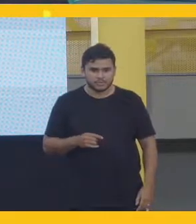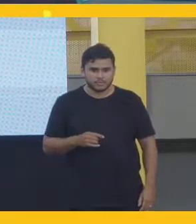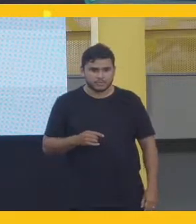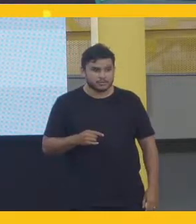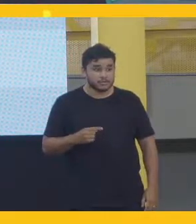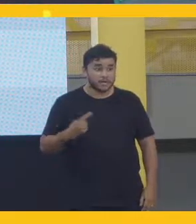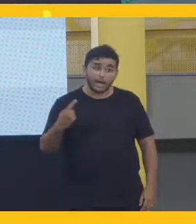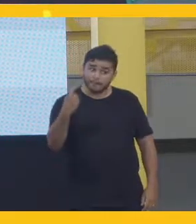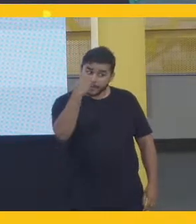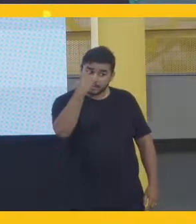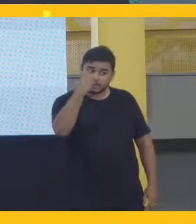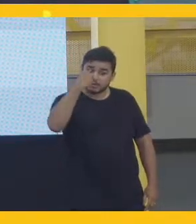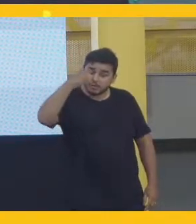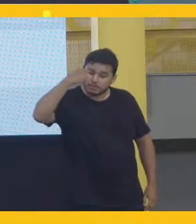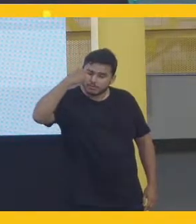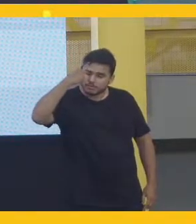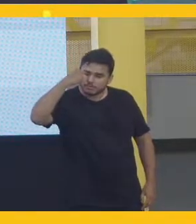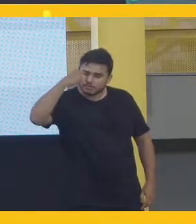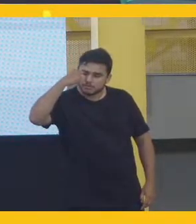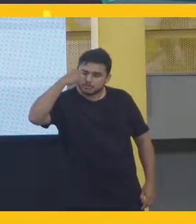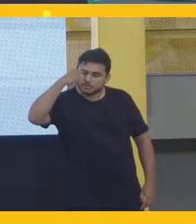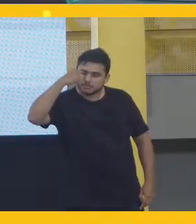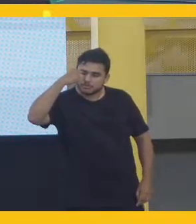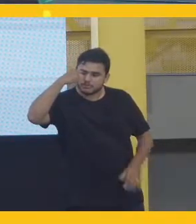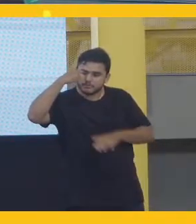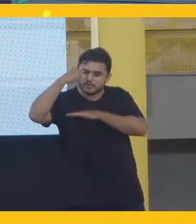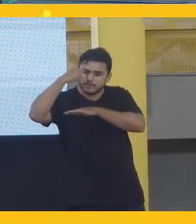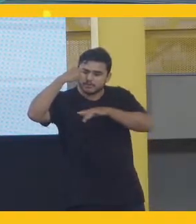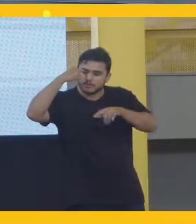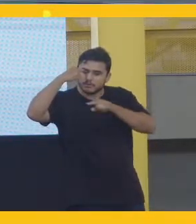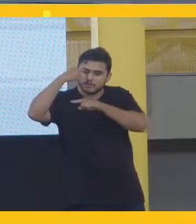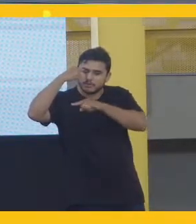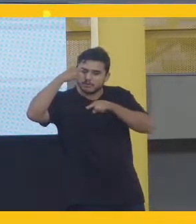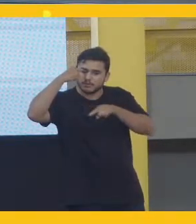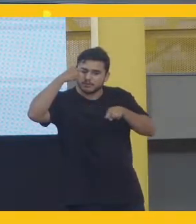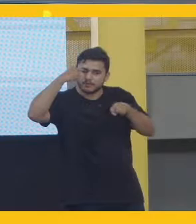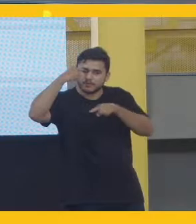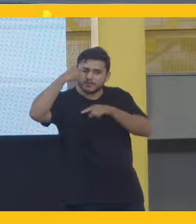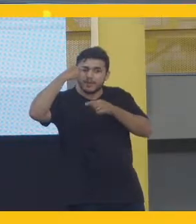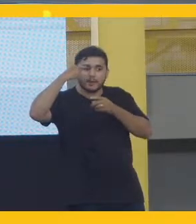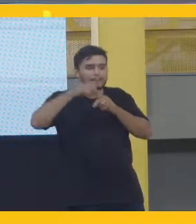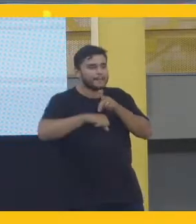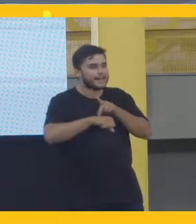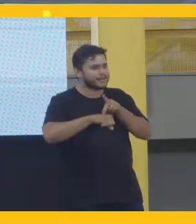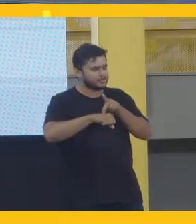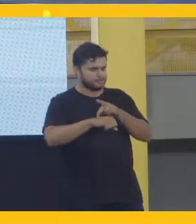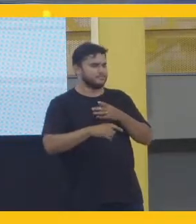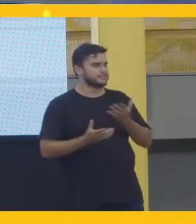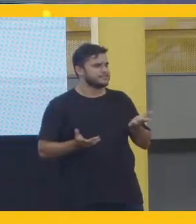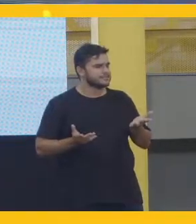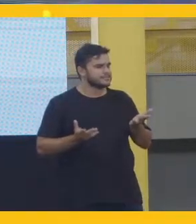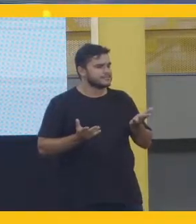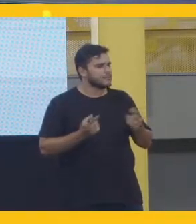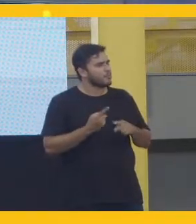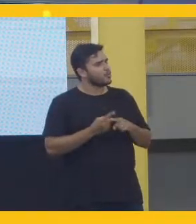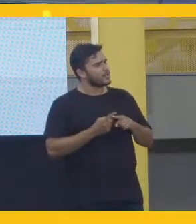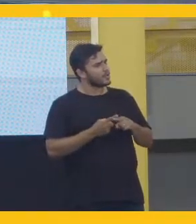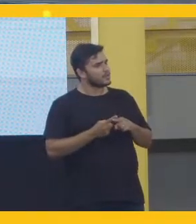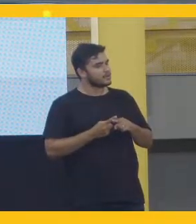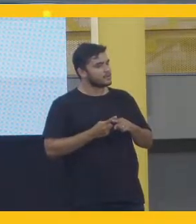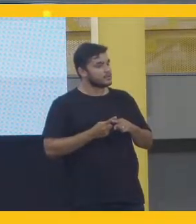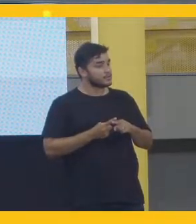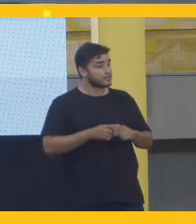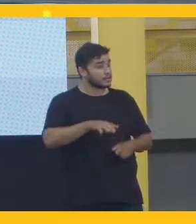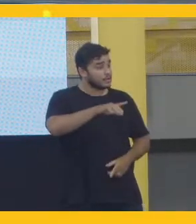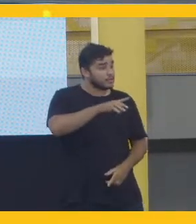Funcionou com você? Pois não é? Isso quer dizer que o seu olho capta tudo